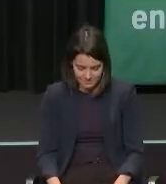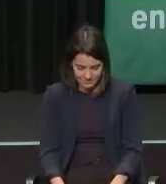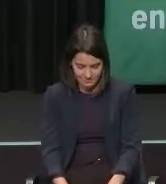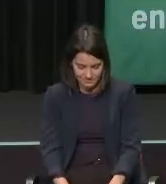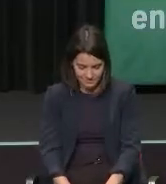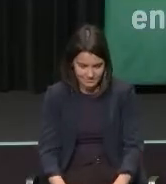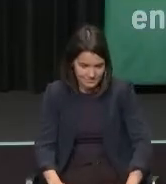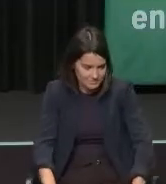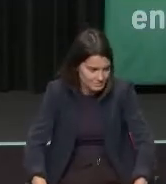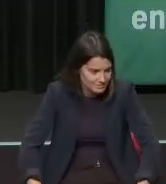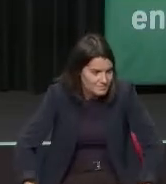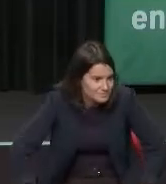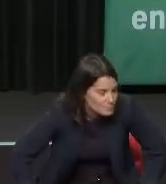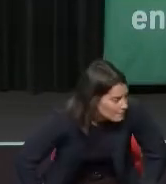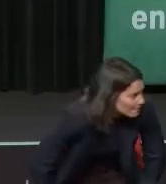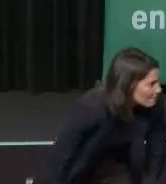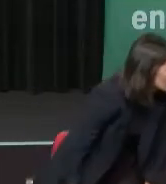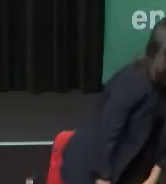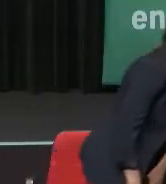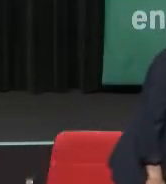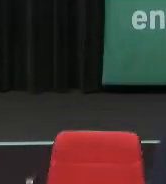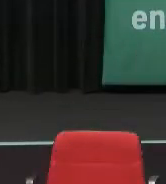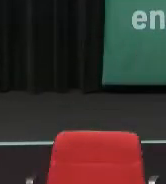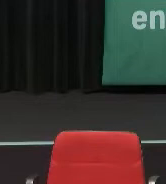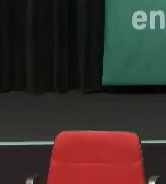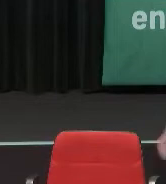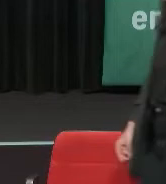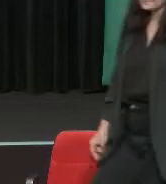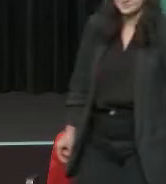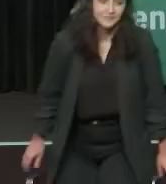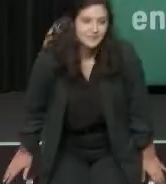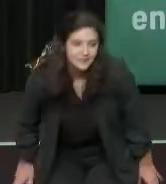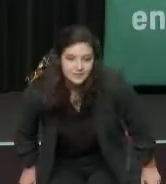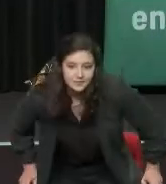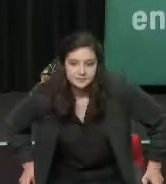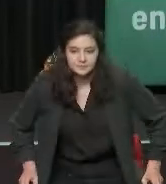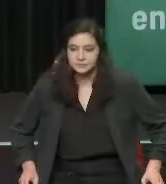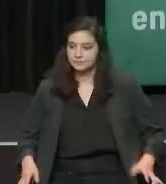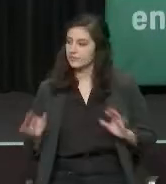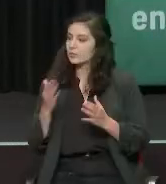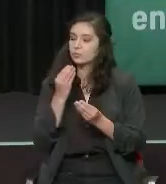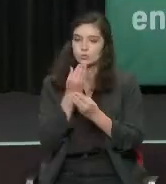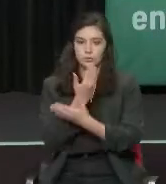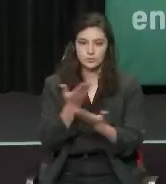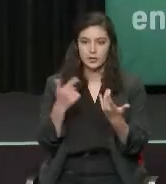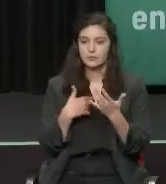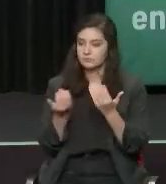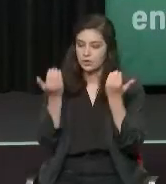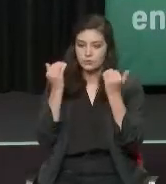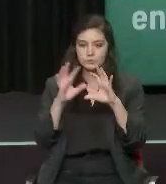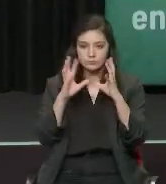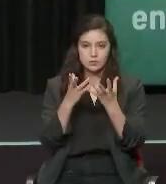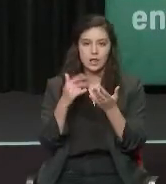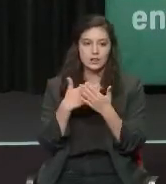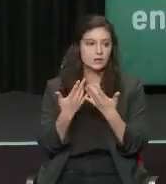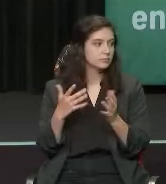Muito obrigada. Temos aqui então já identificado um grande desafio do Big Data e a necessidade dos dados in situ, ligar com as imagens de satélite,